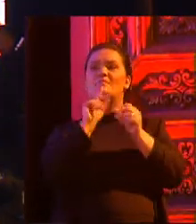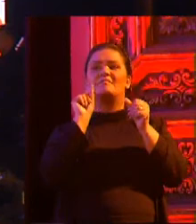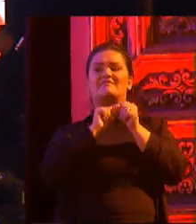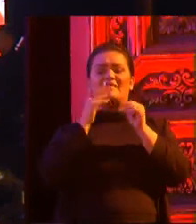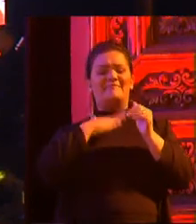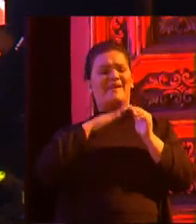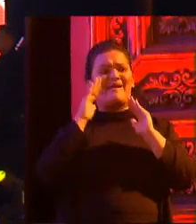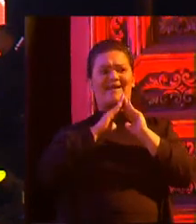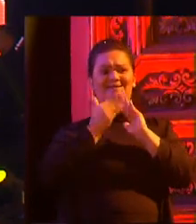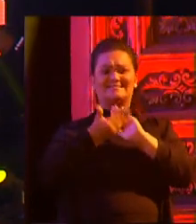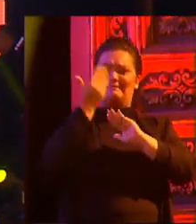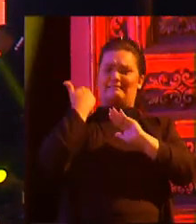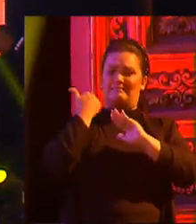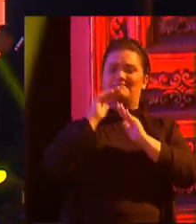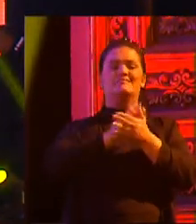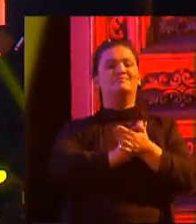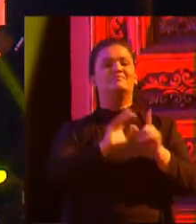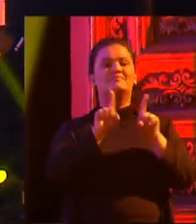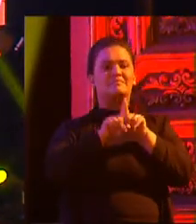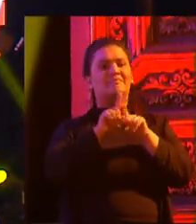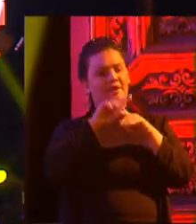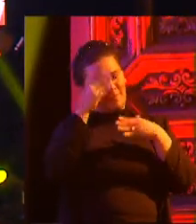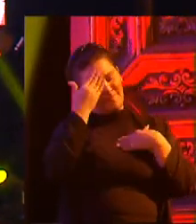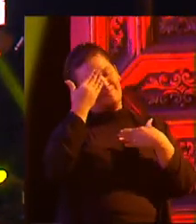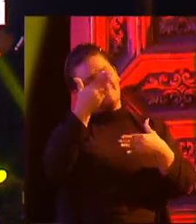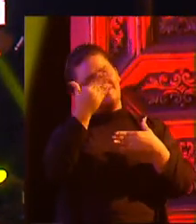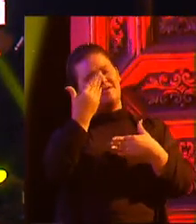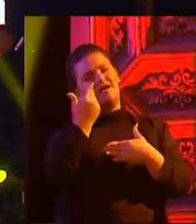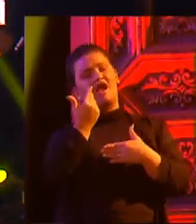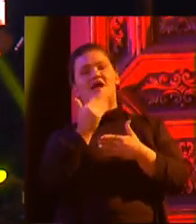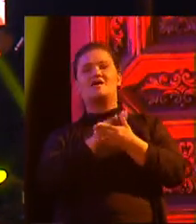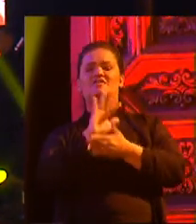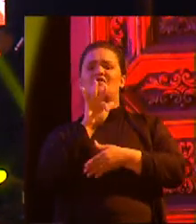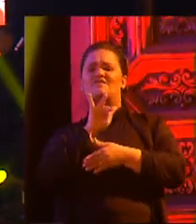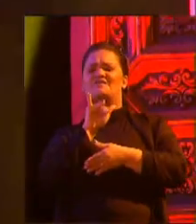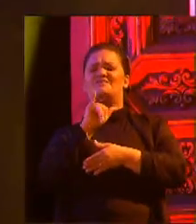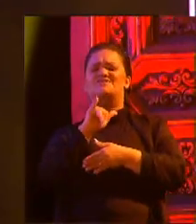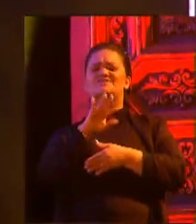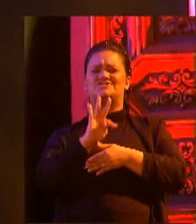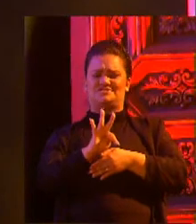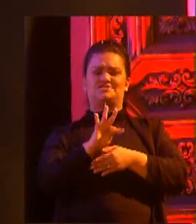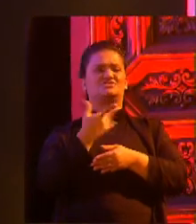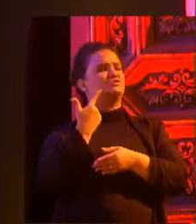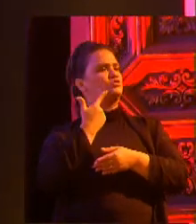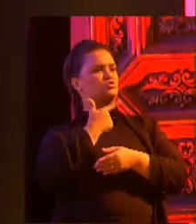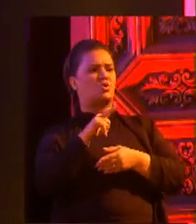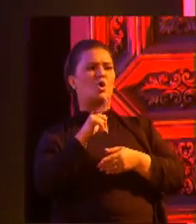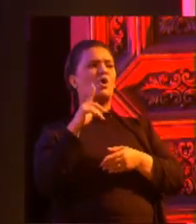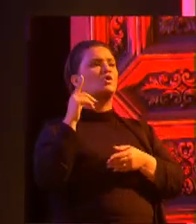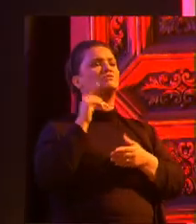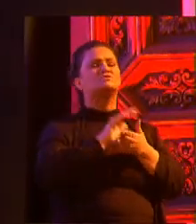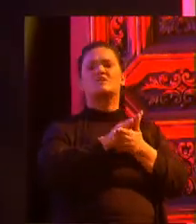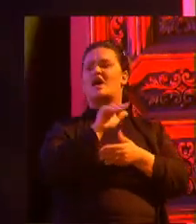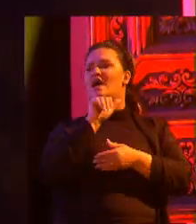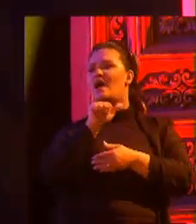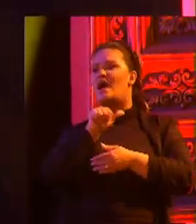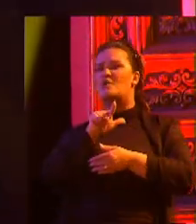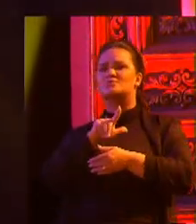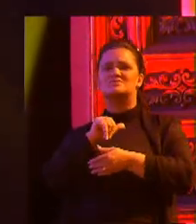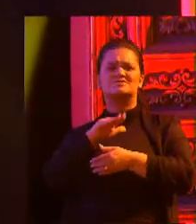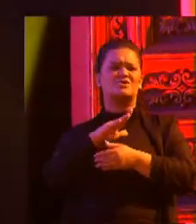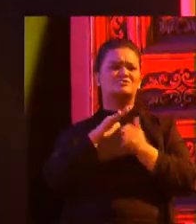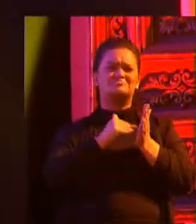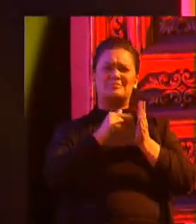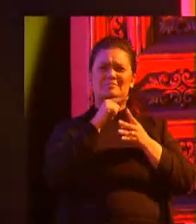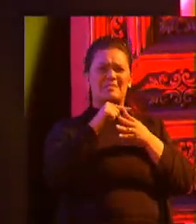casa, e agradecer também os feats, né? Que é Dona Onete, Alcione, Elza Soares, Ney Mato